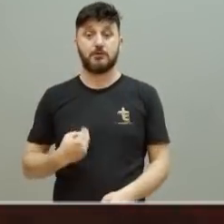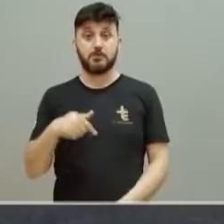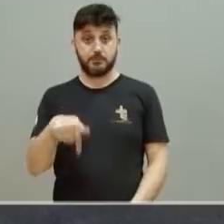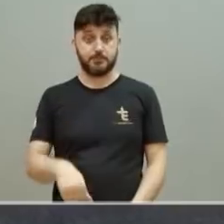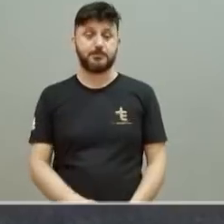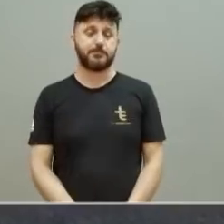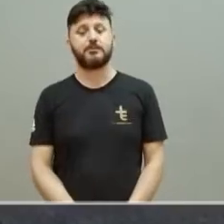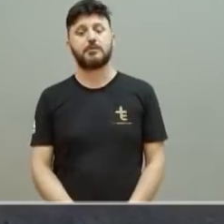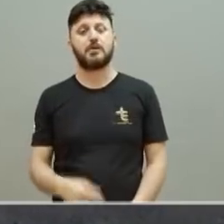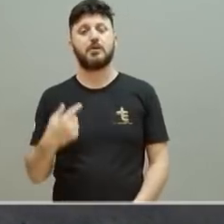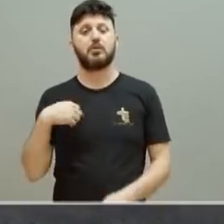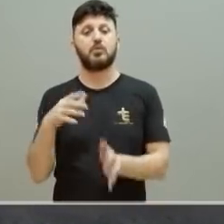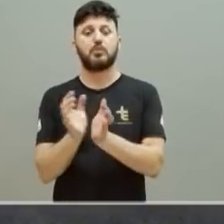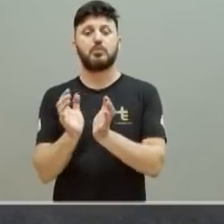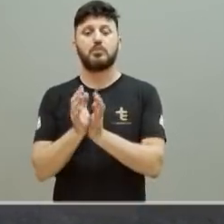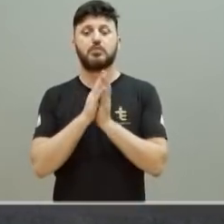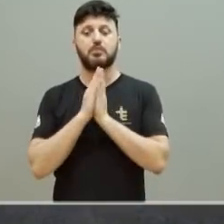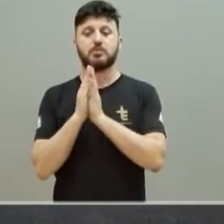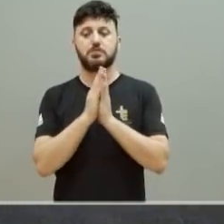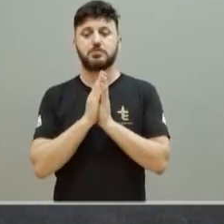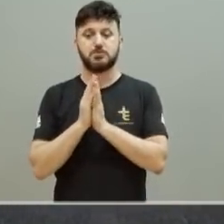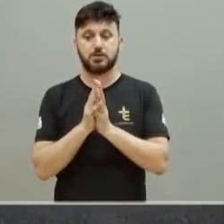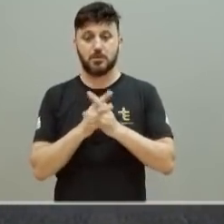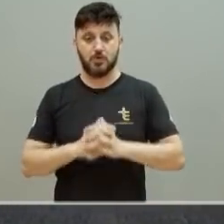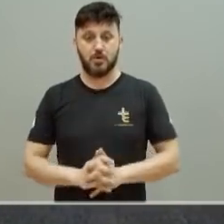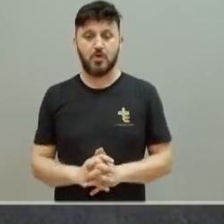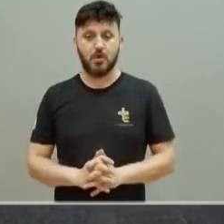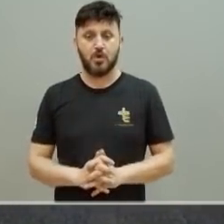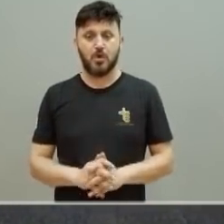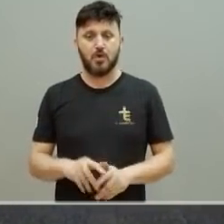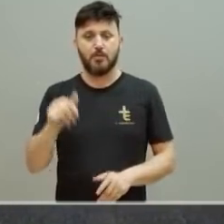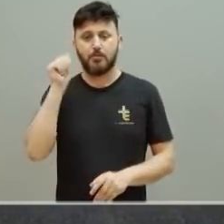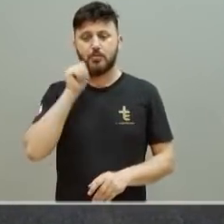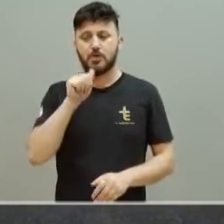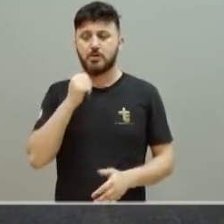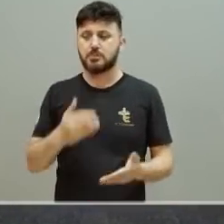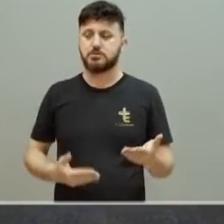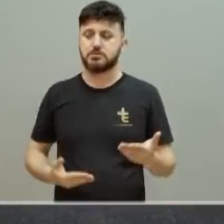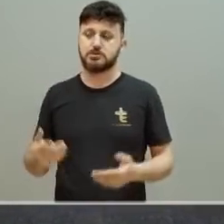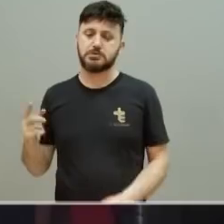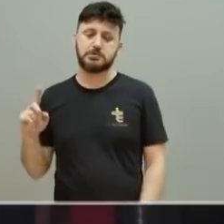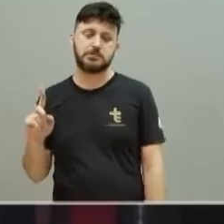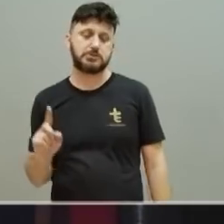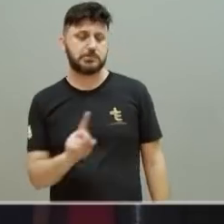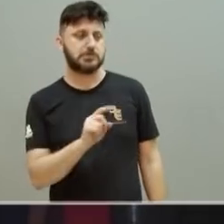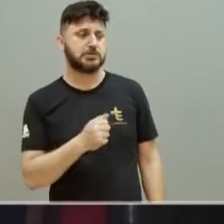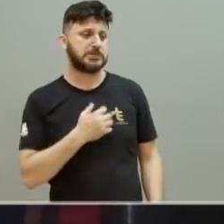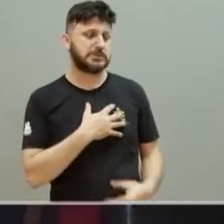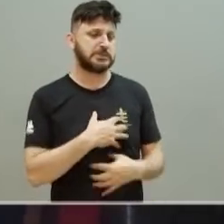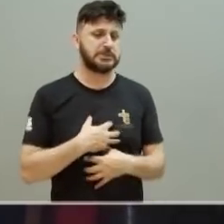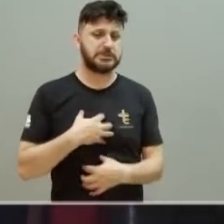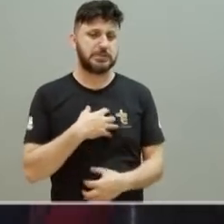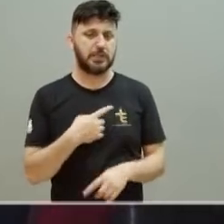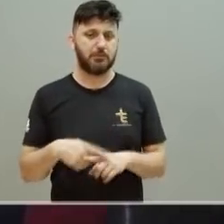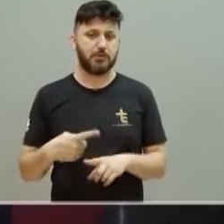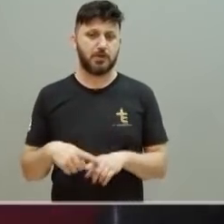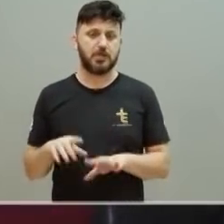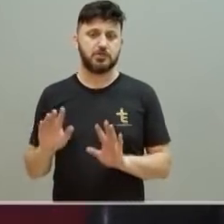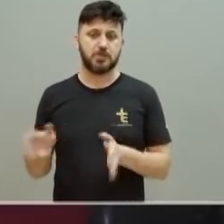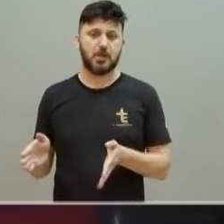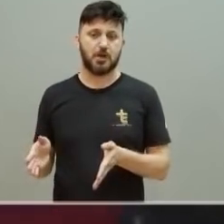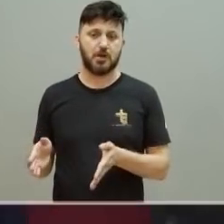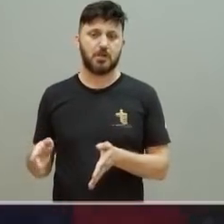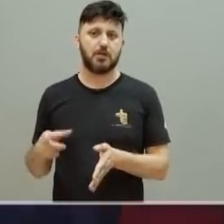grupo de oração, irmãos. Uma serva do grupo entra desesperada, porque havia acabado de receber